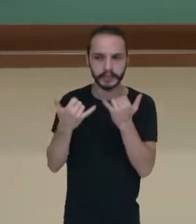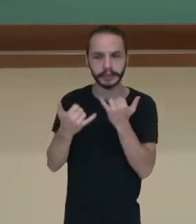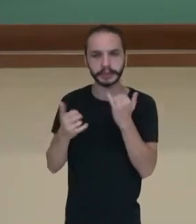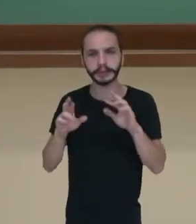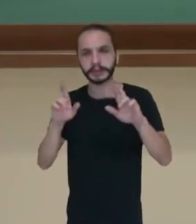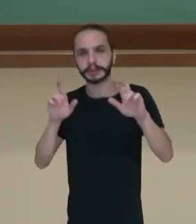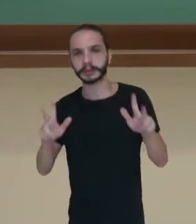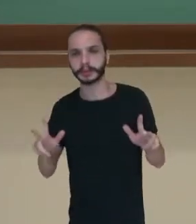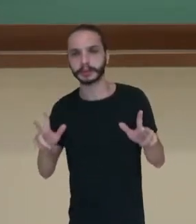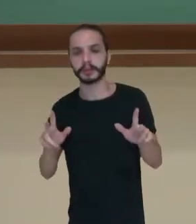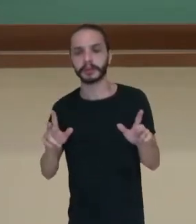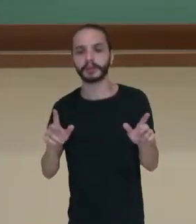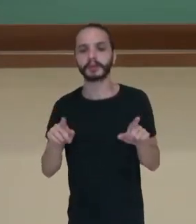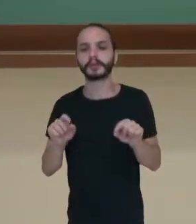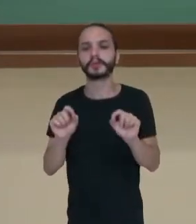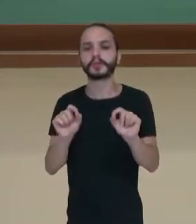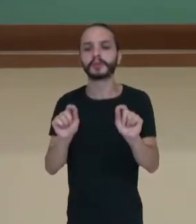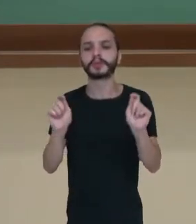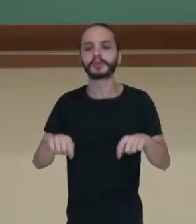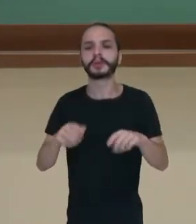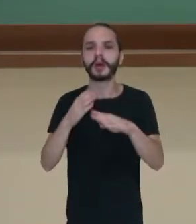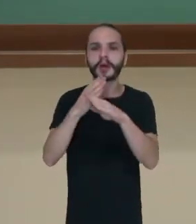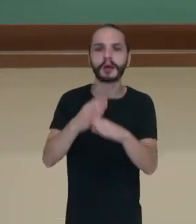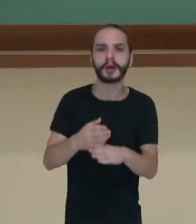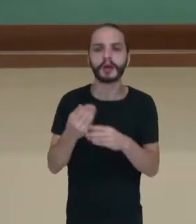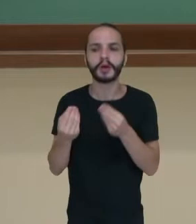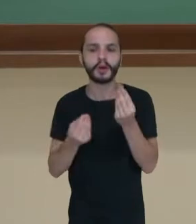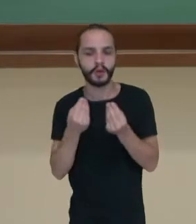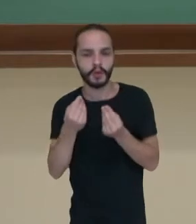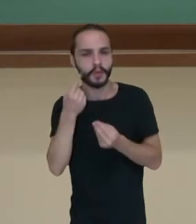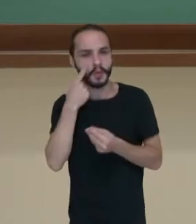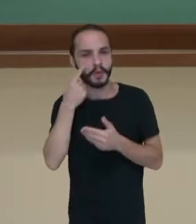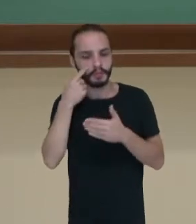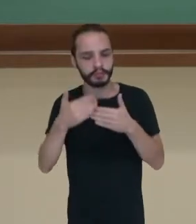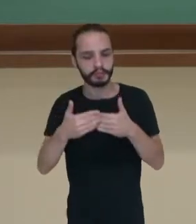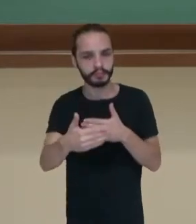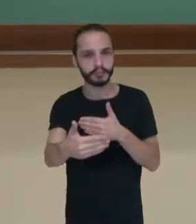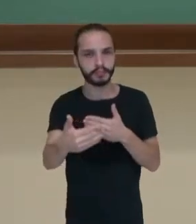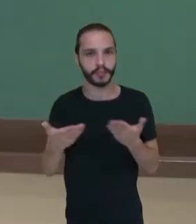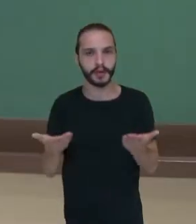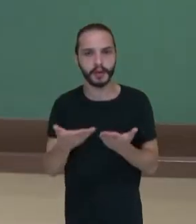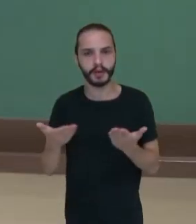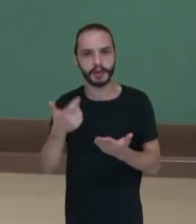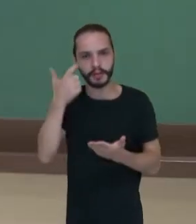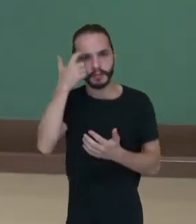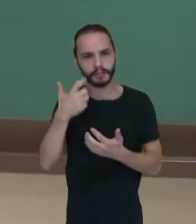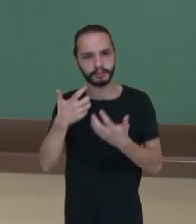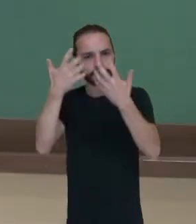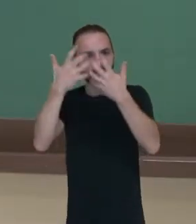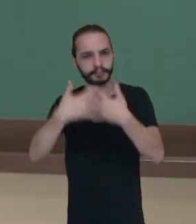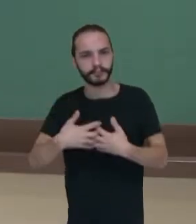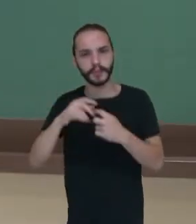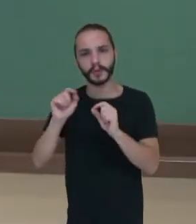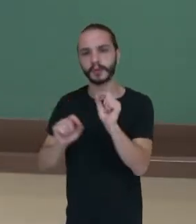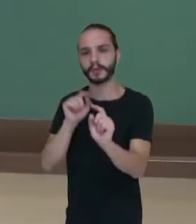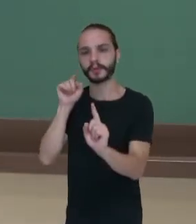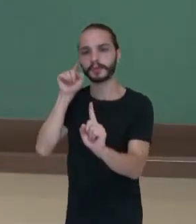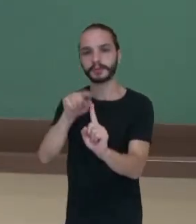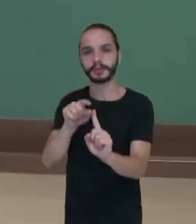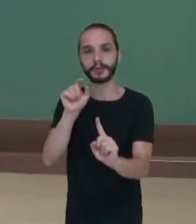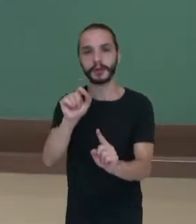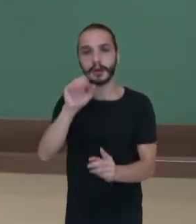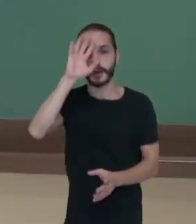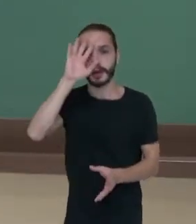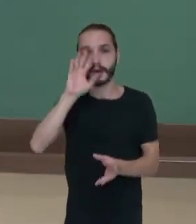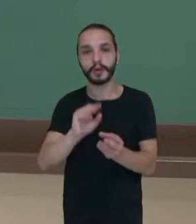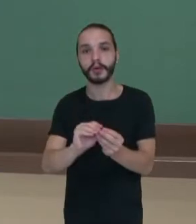de enfrentamentos em todo esse sentido, né? Vamos juntos ali pensar no objetivo da nossa aula de hoje, compreender a atuação